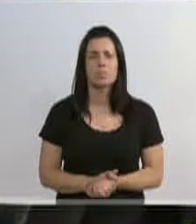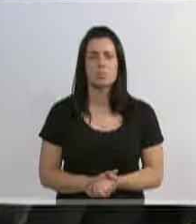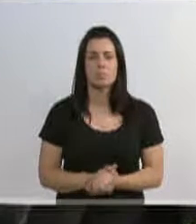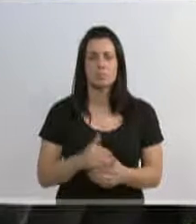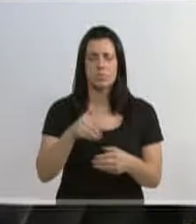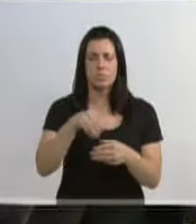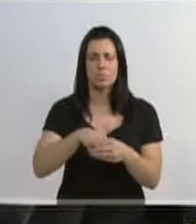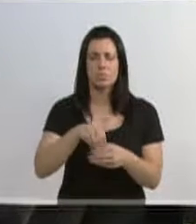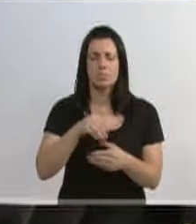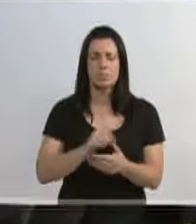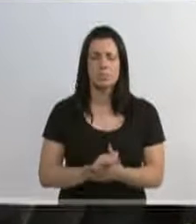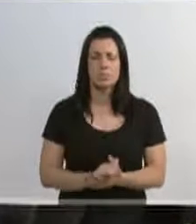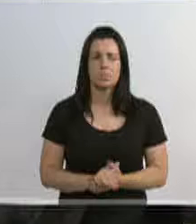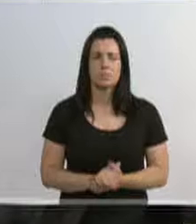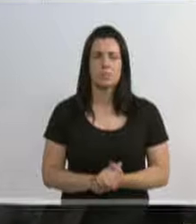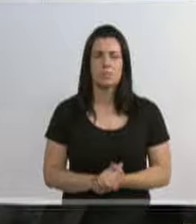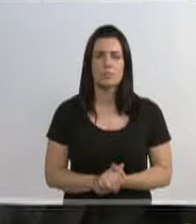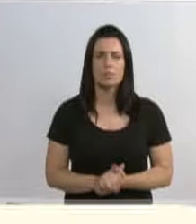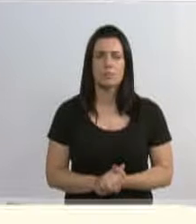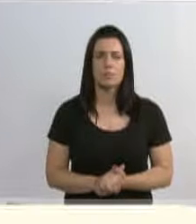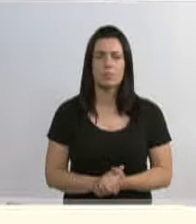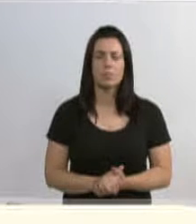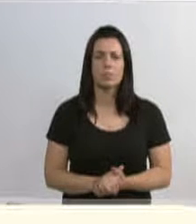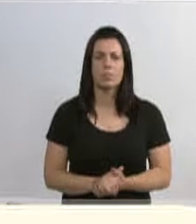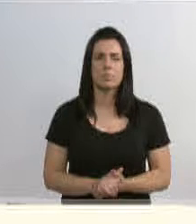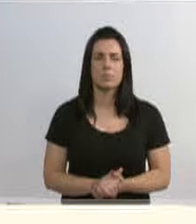Em votação.